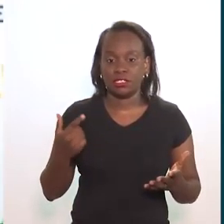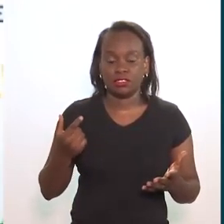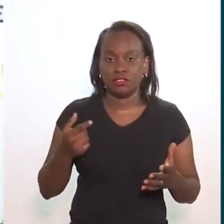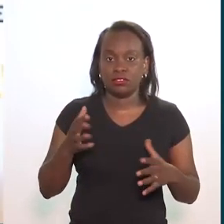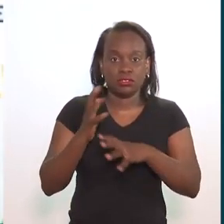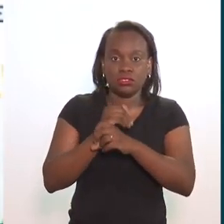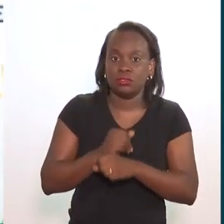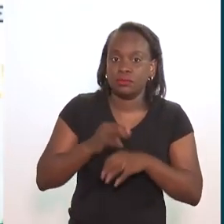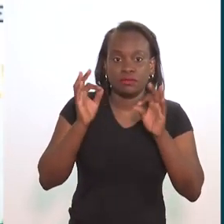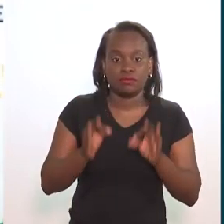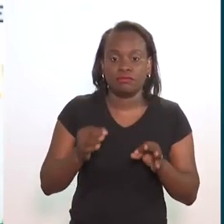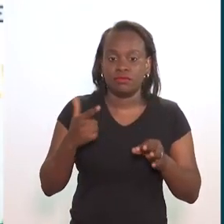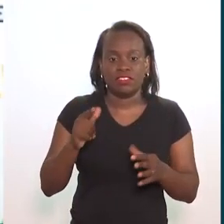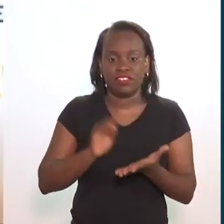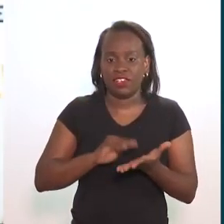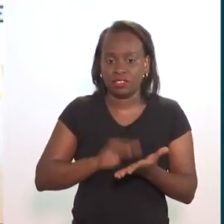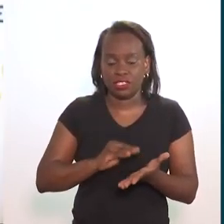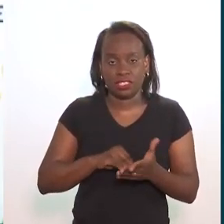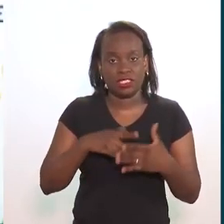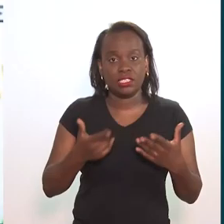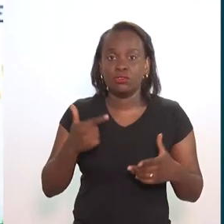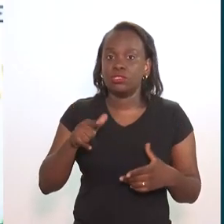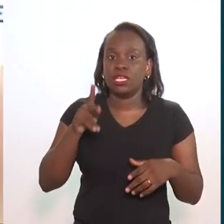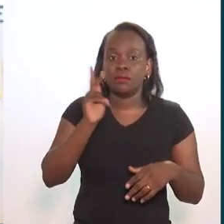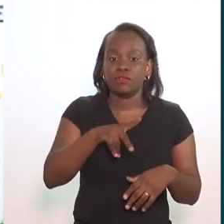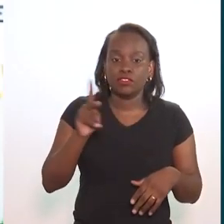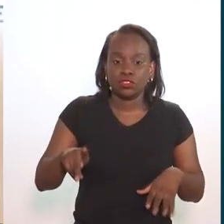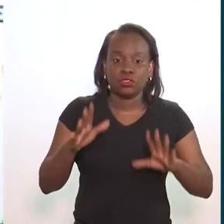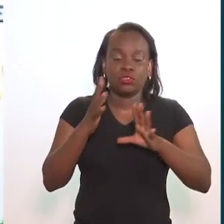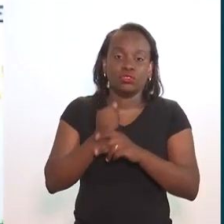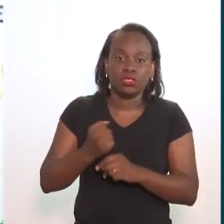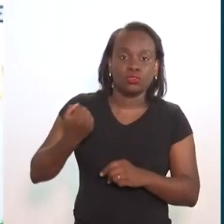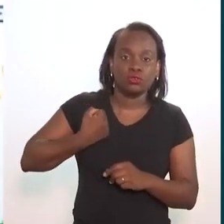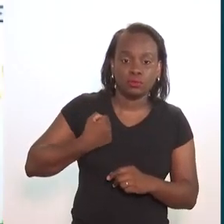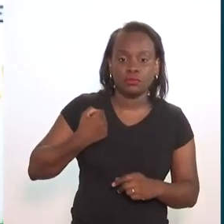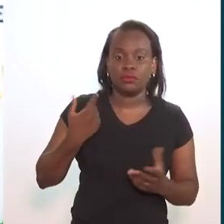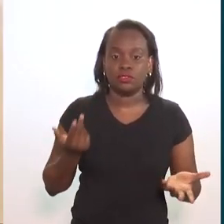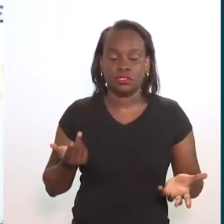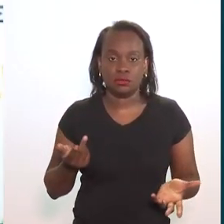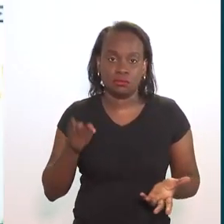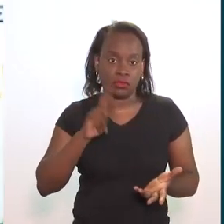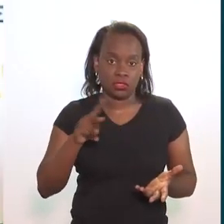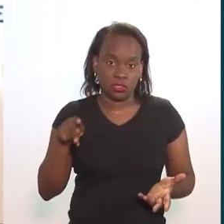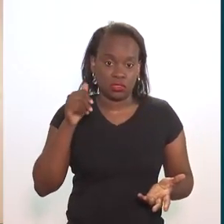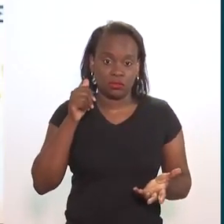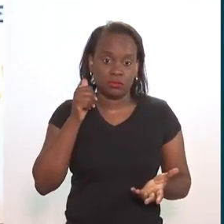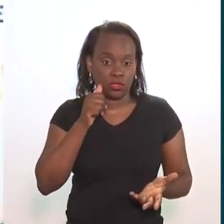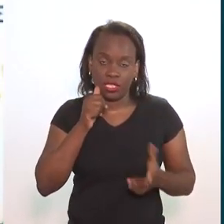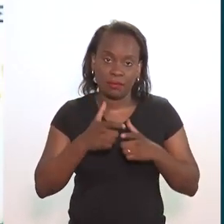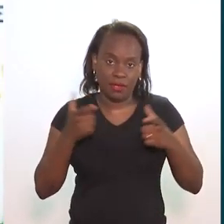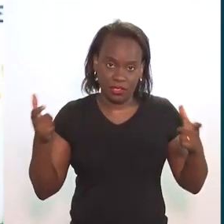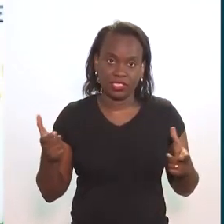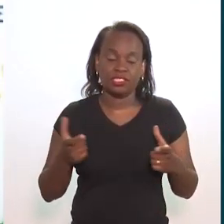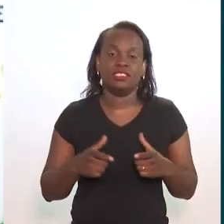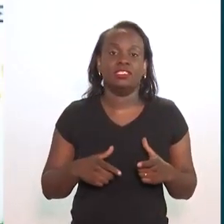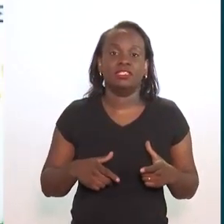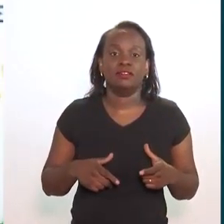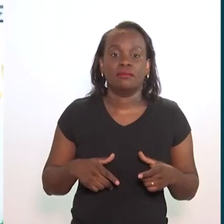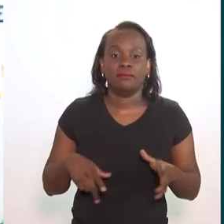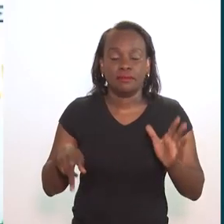número suficiente, então nós não temos um quadro de professores e professoras, na grande maioria,